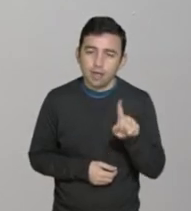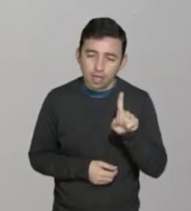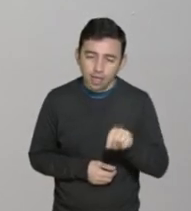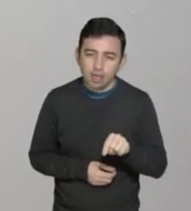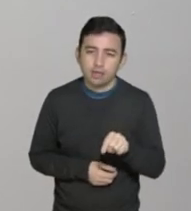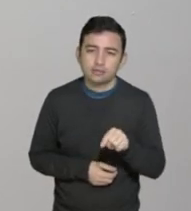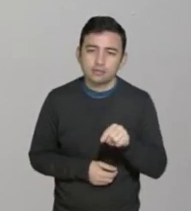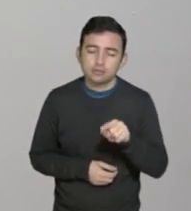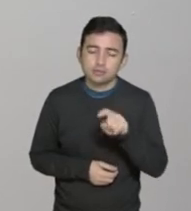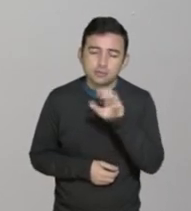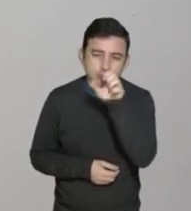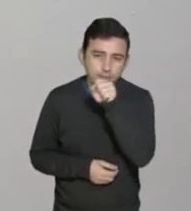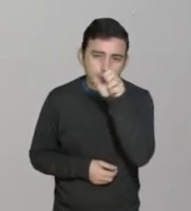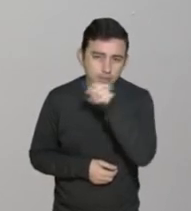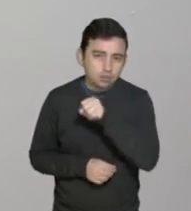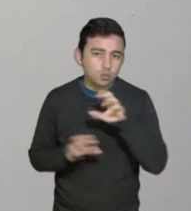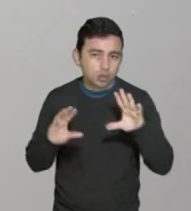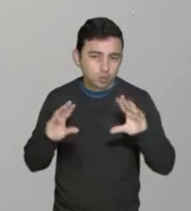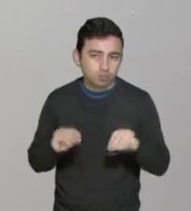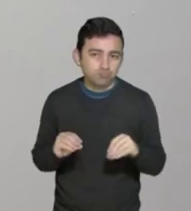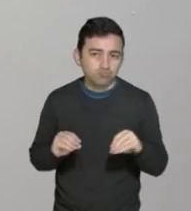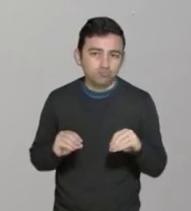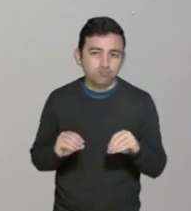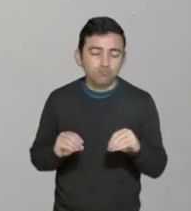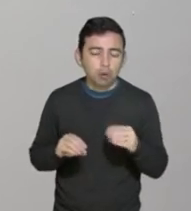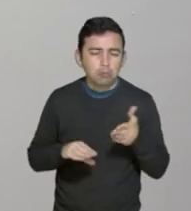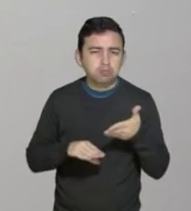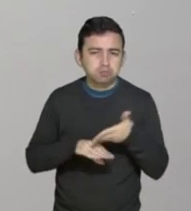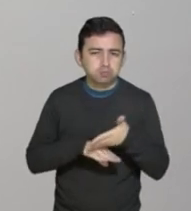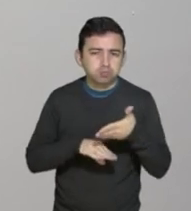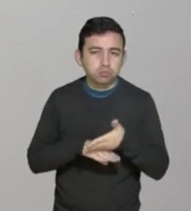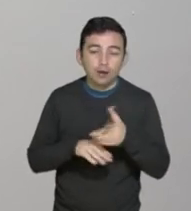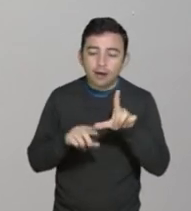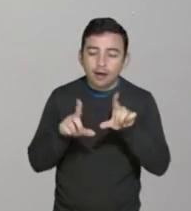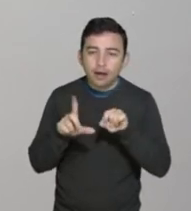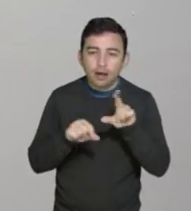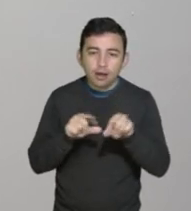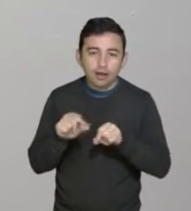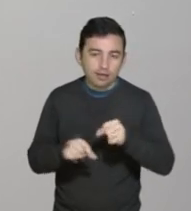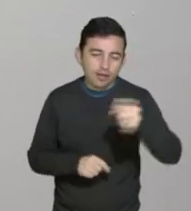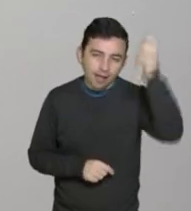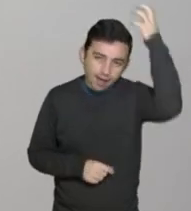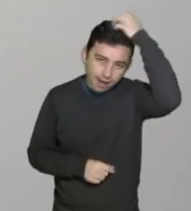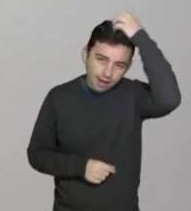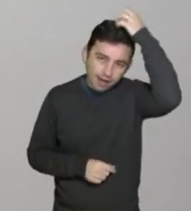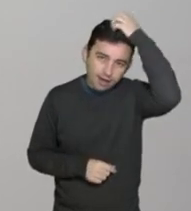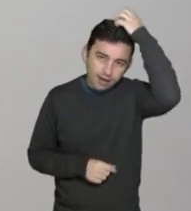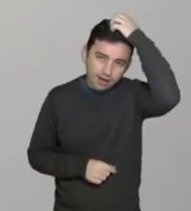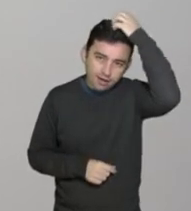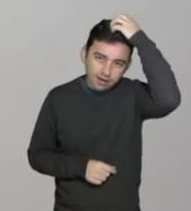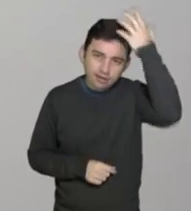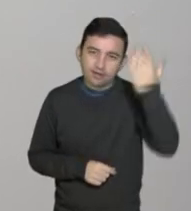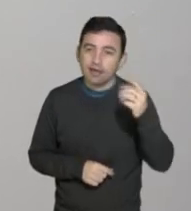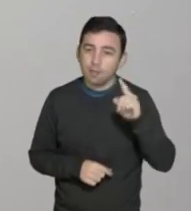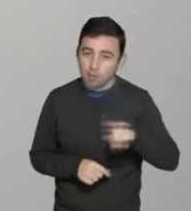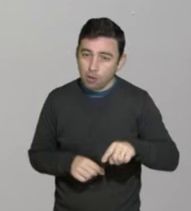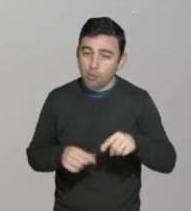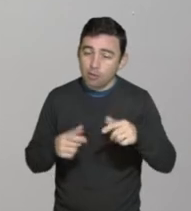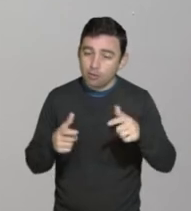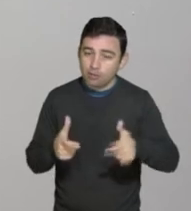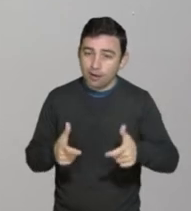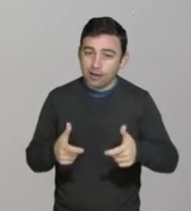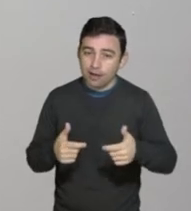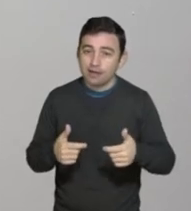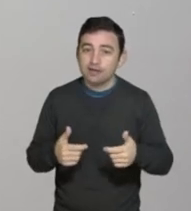quando fomos lá, participemos da escolha da nossa rainha Begamastra, né? Da terra desse deputado, como